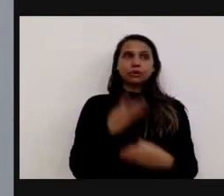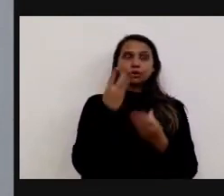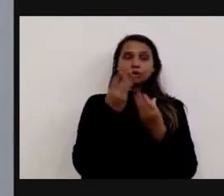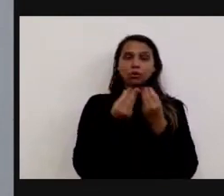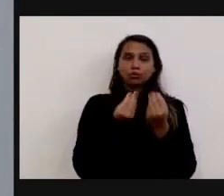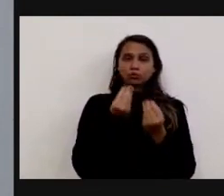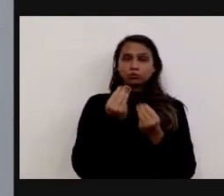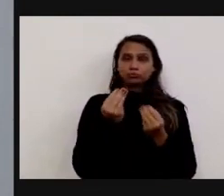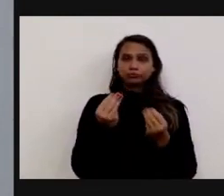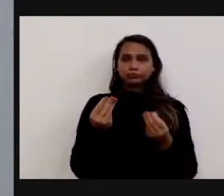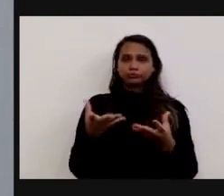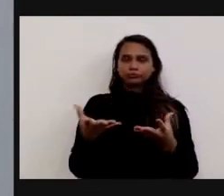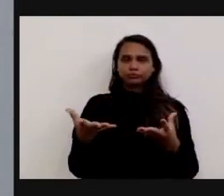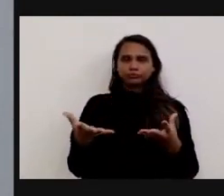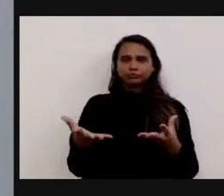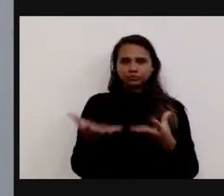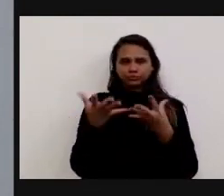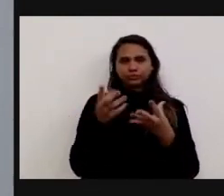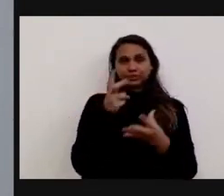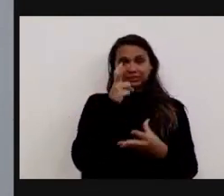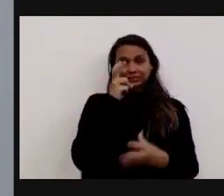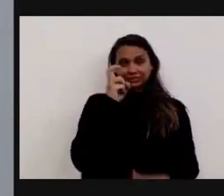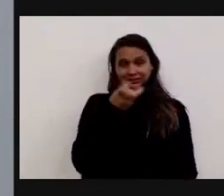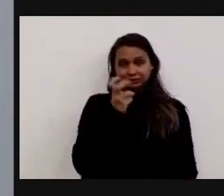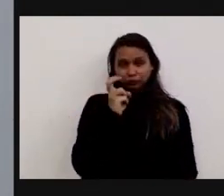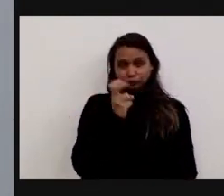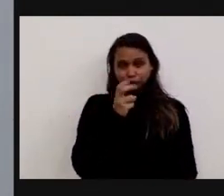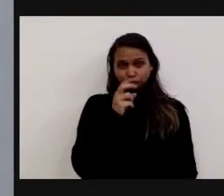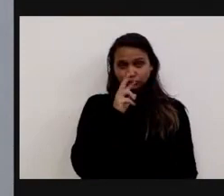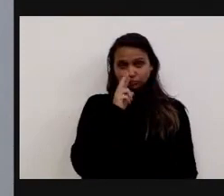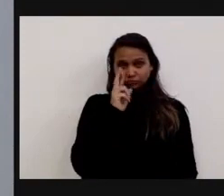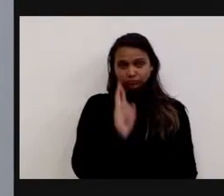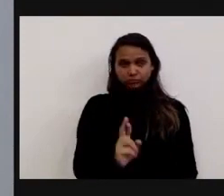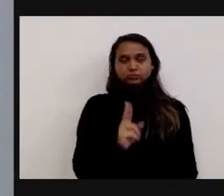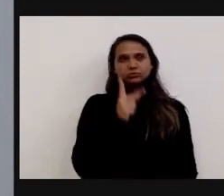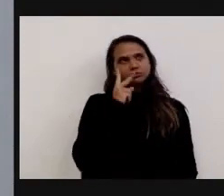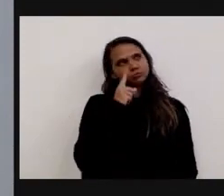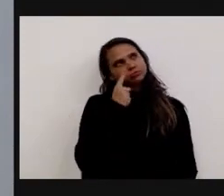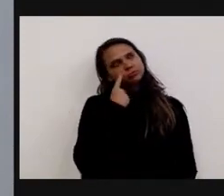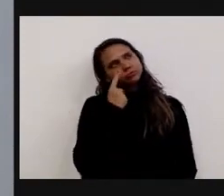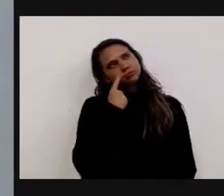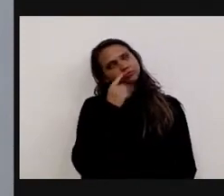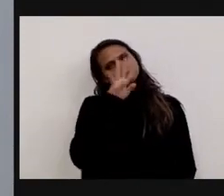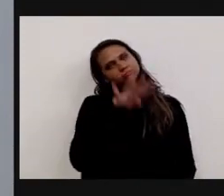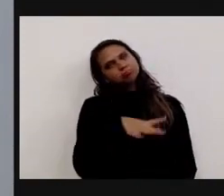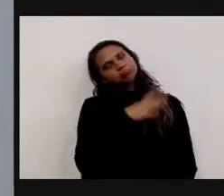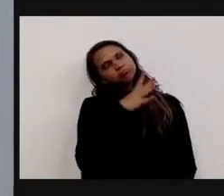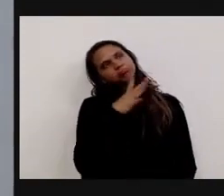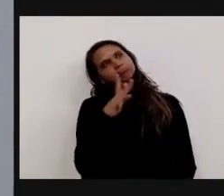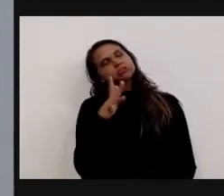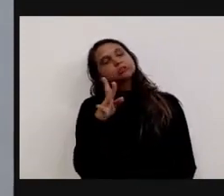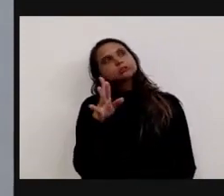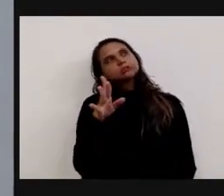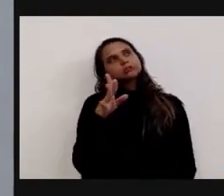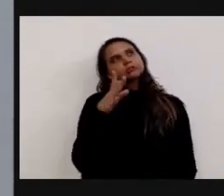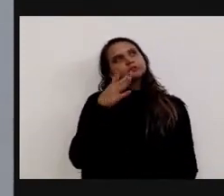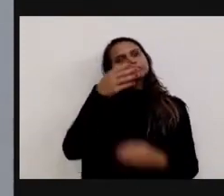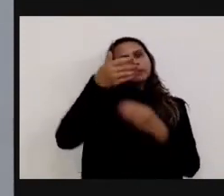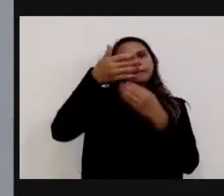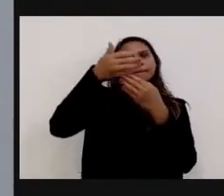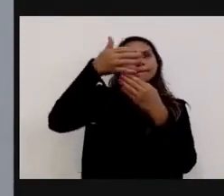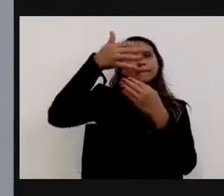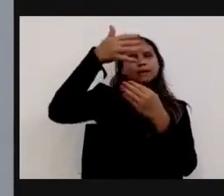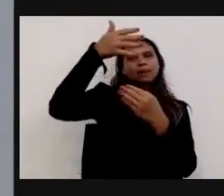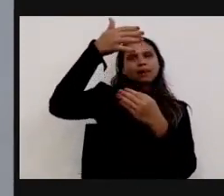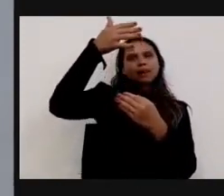compilado porque agora a gente já tem ali umas 5 mil respostas eu fui olhar no compilado e as primeiras eram as